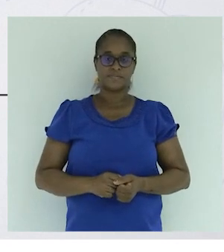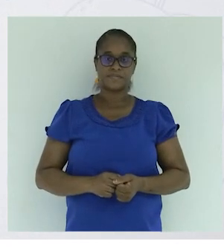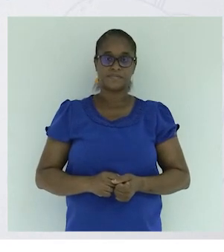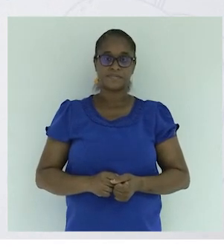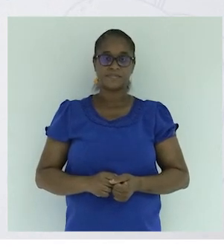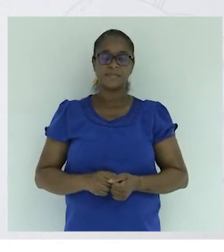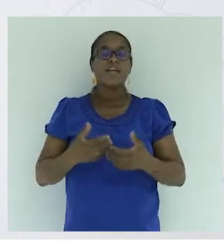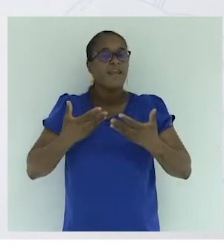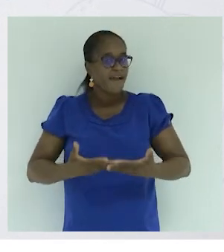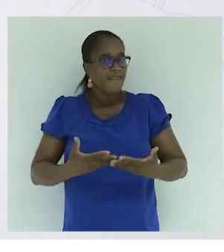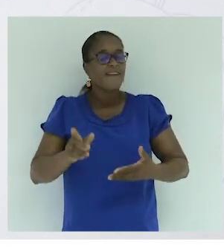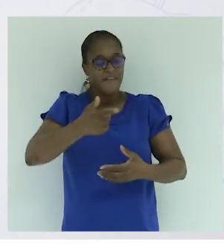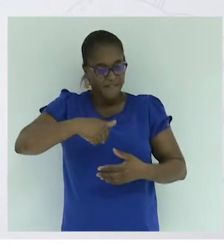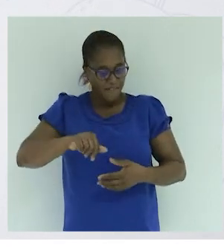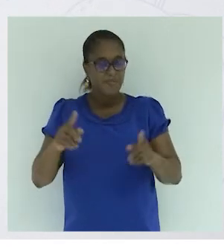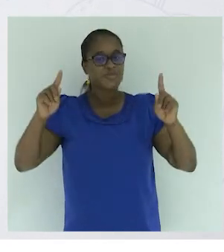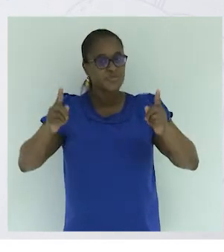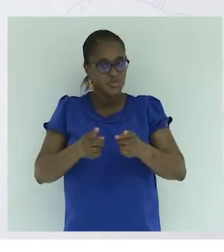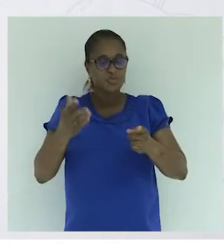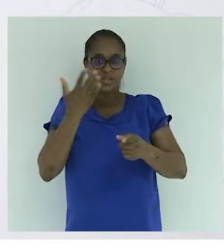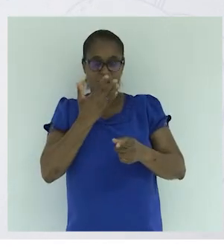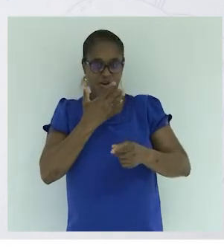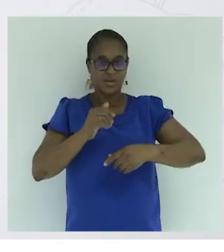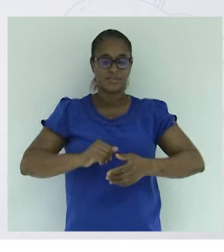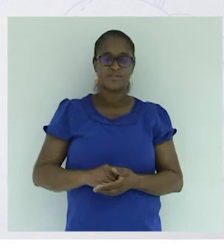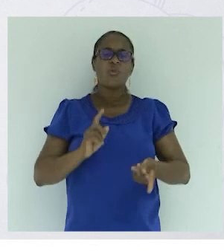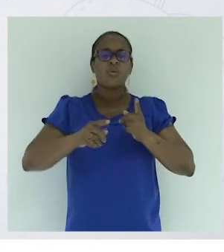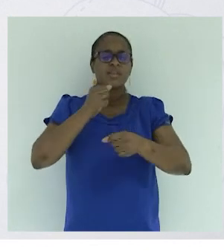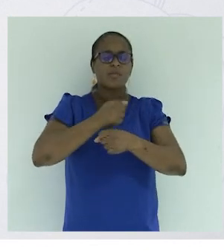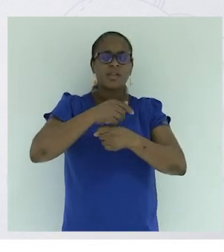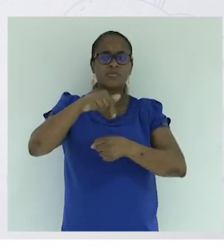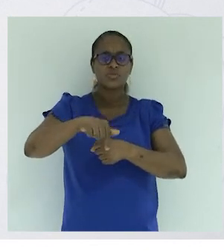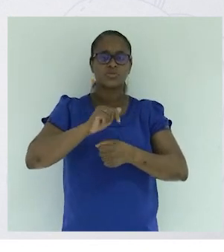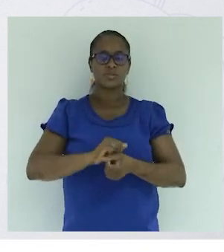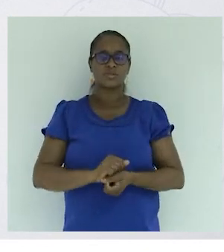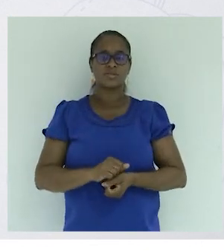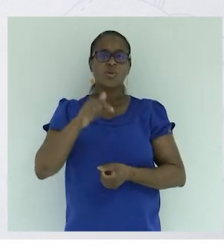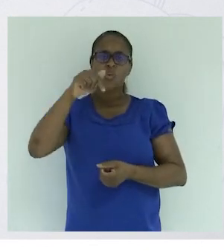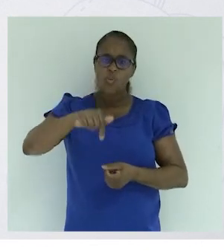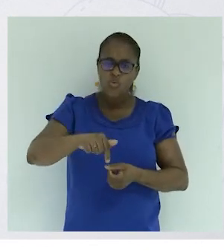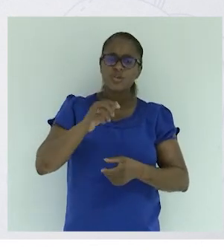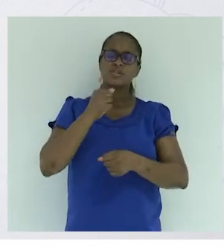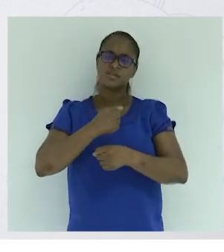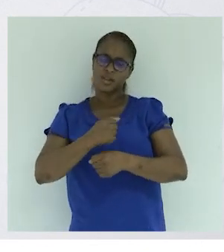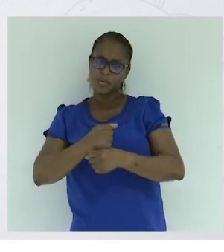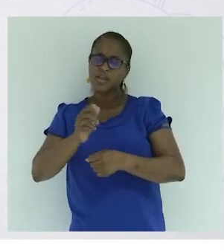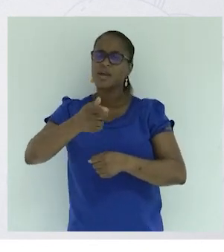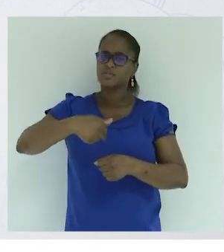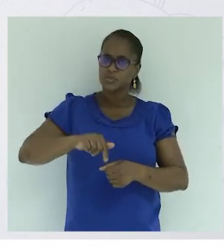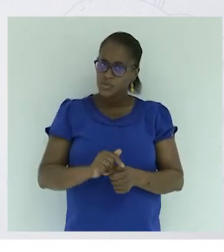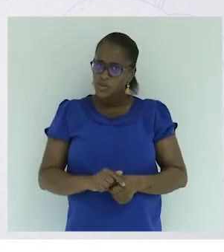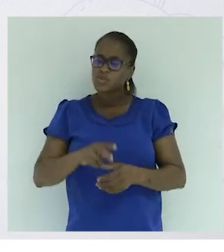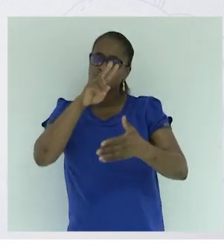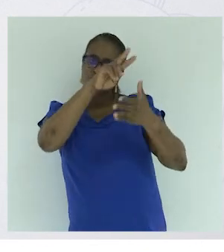verdadeiras. E agora vamos à síntese da aula. O que é que nós vimos hoje? Hoje nós trabalhamos